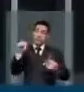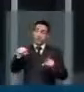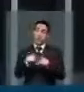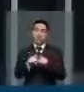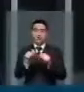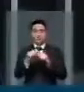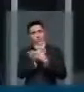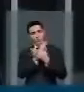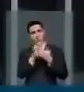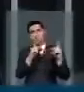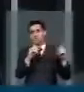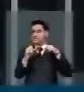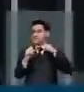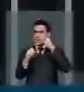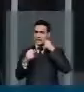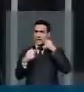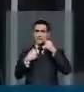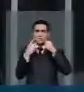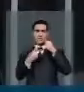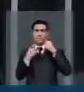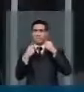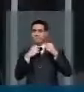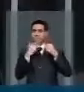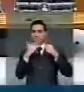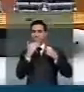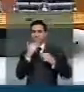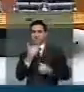Porque lá no Senado já vi que não sai nada Obrigado, senhor presidente